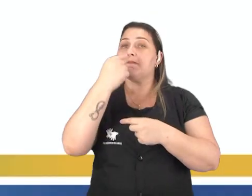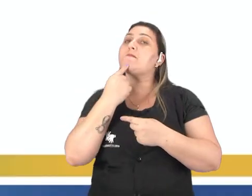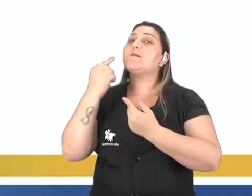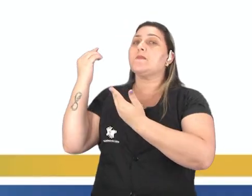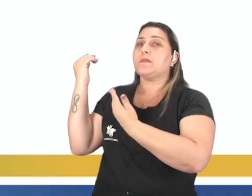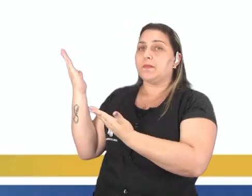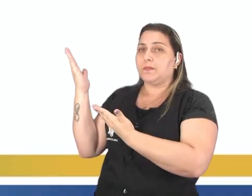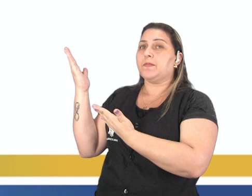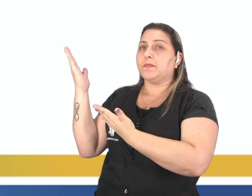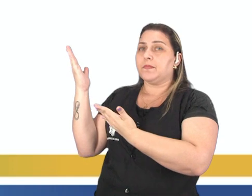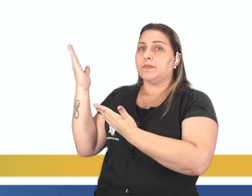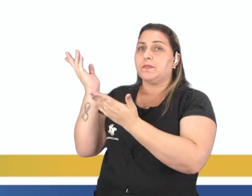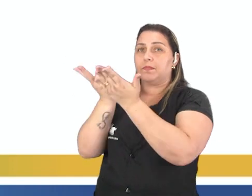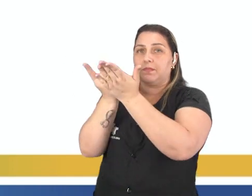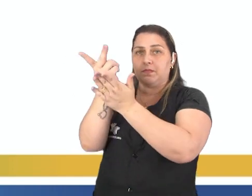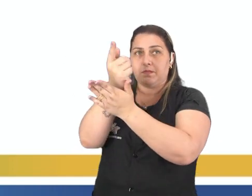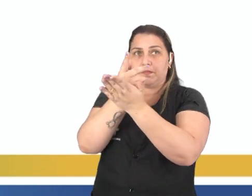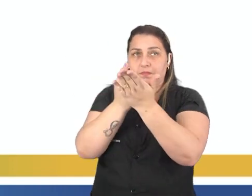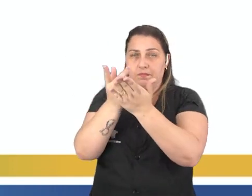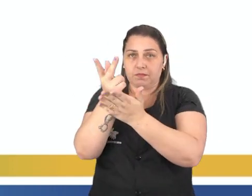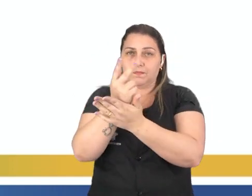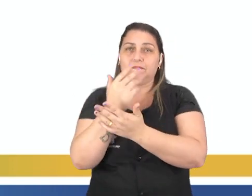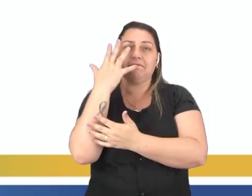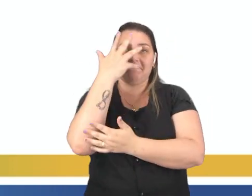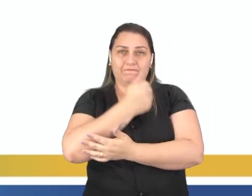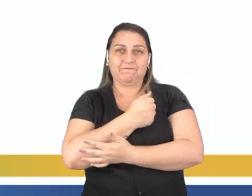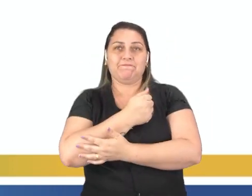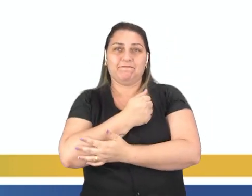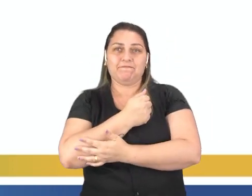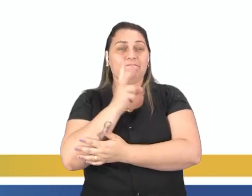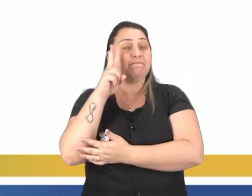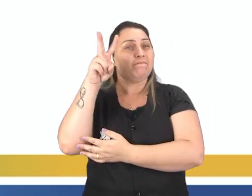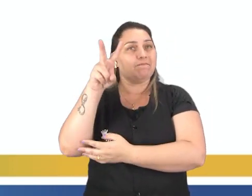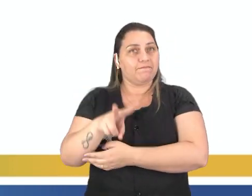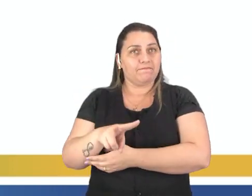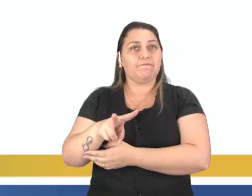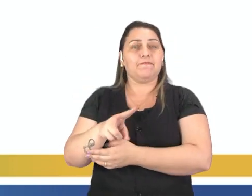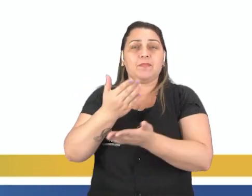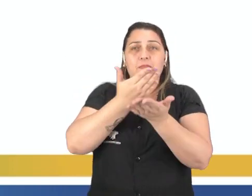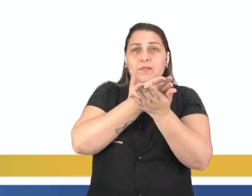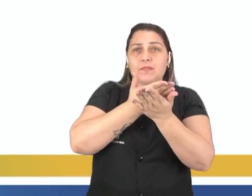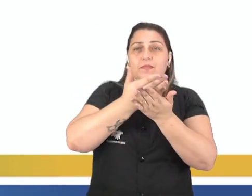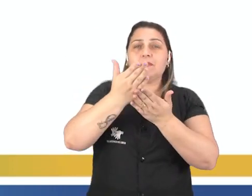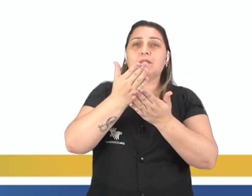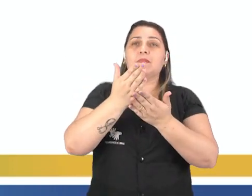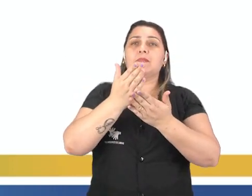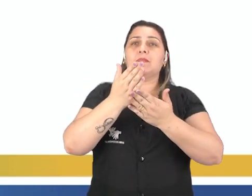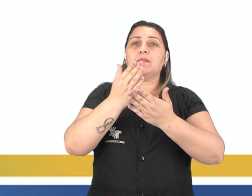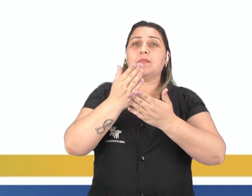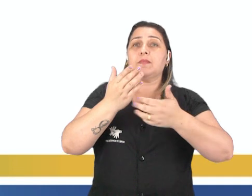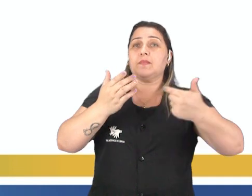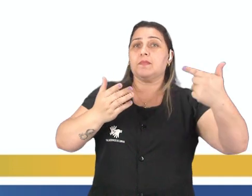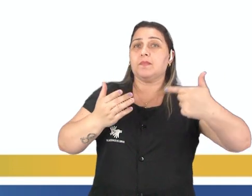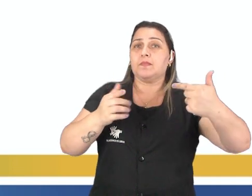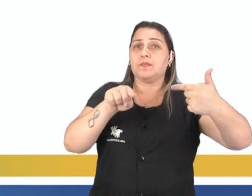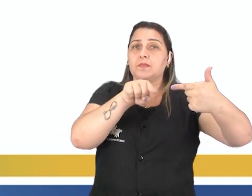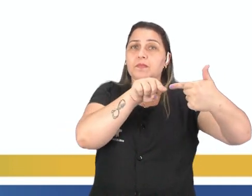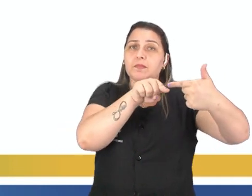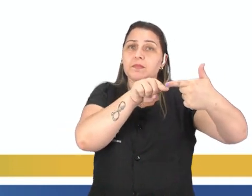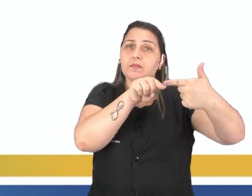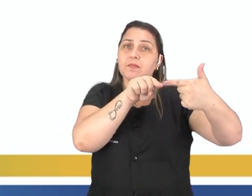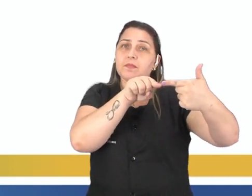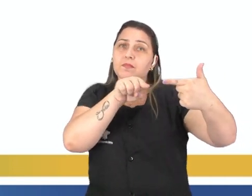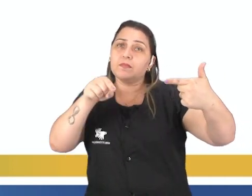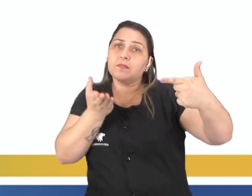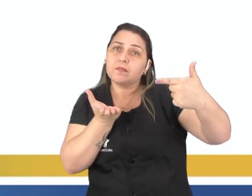está vendo aí, esse desenhinho, né, bonitinho, veja que ele começa na segunda linha, você contando